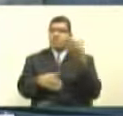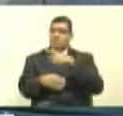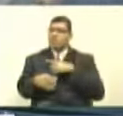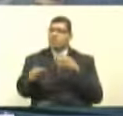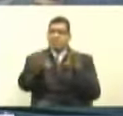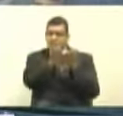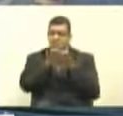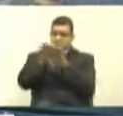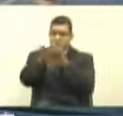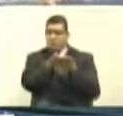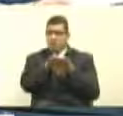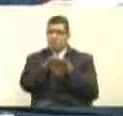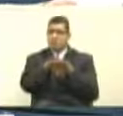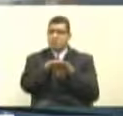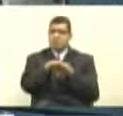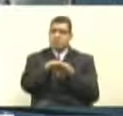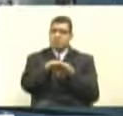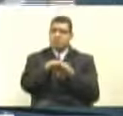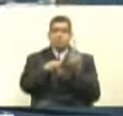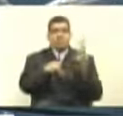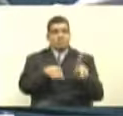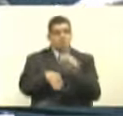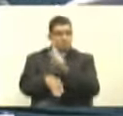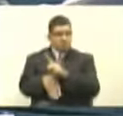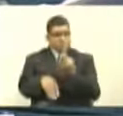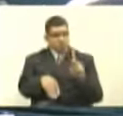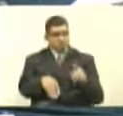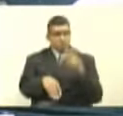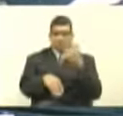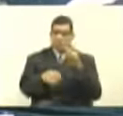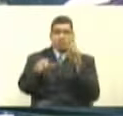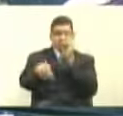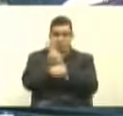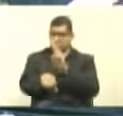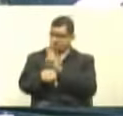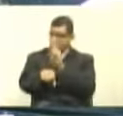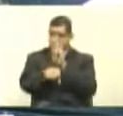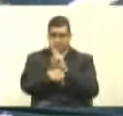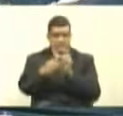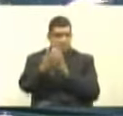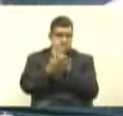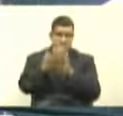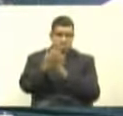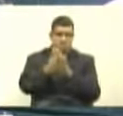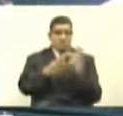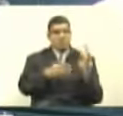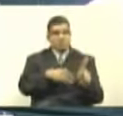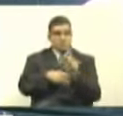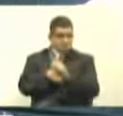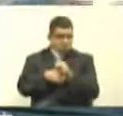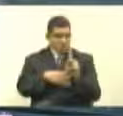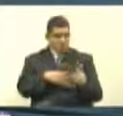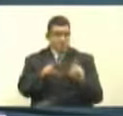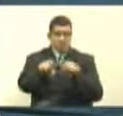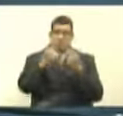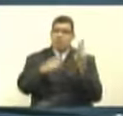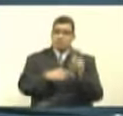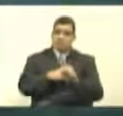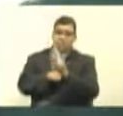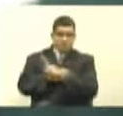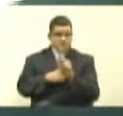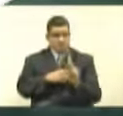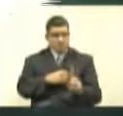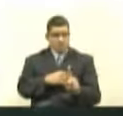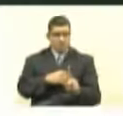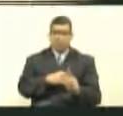idênticos, de professores, não de fiscais ou auditores da Cefaz, mas de